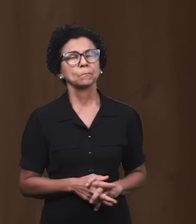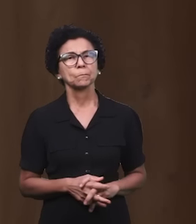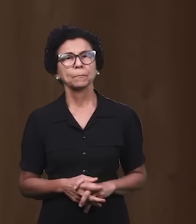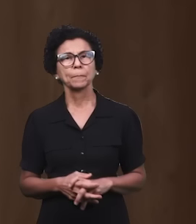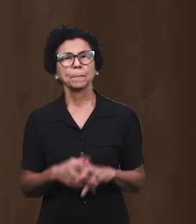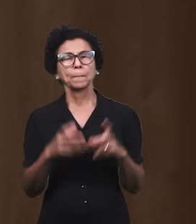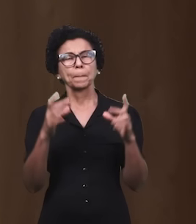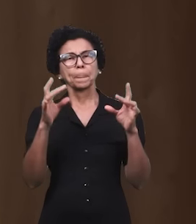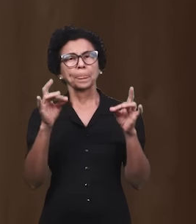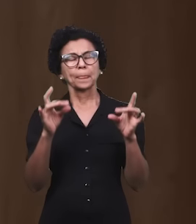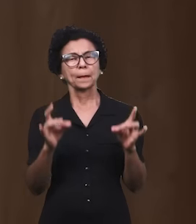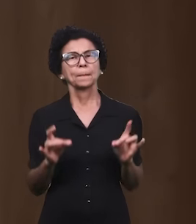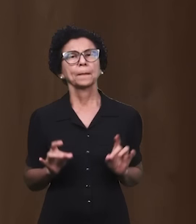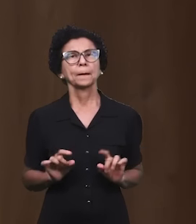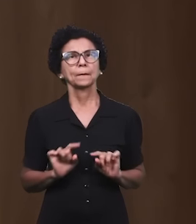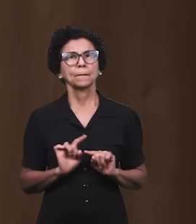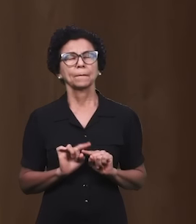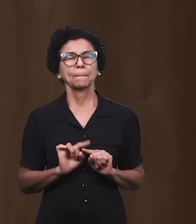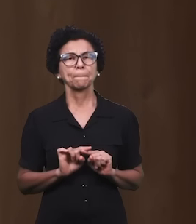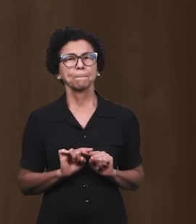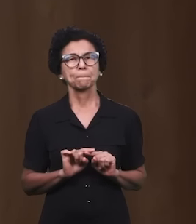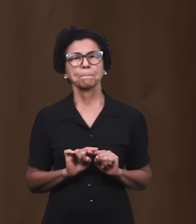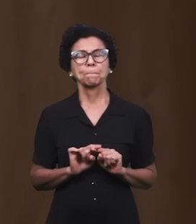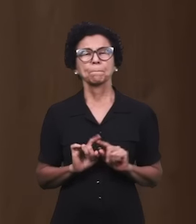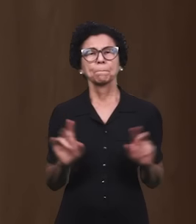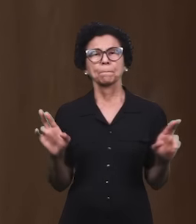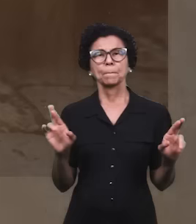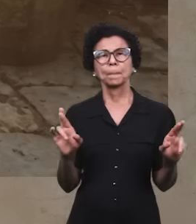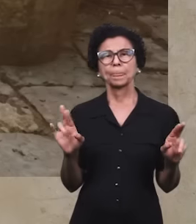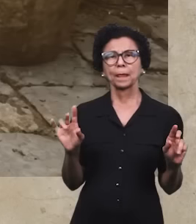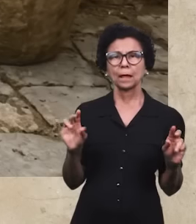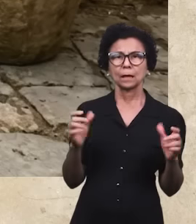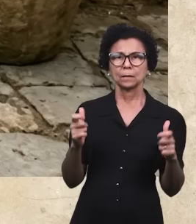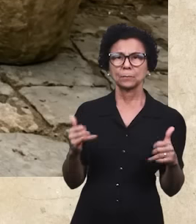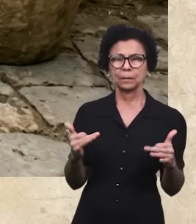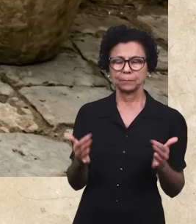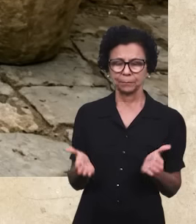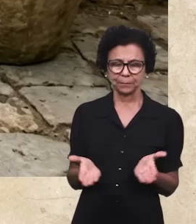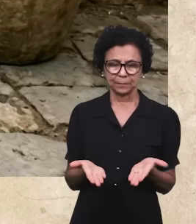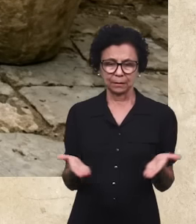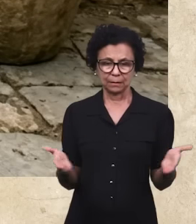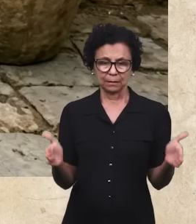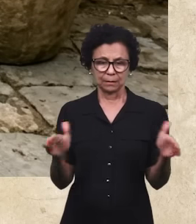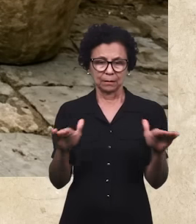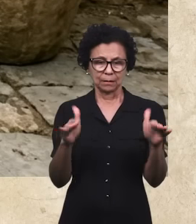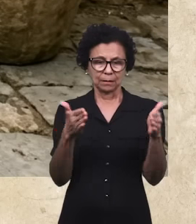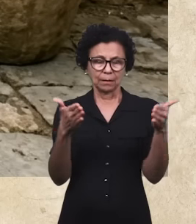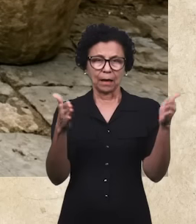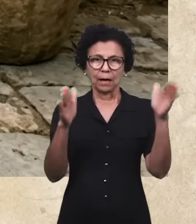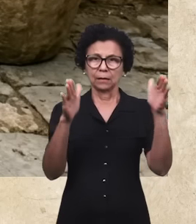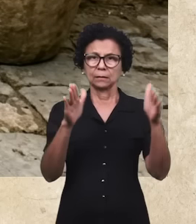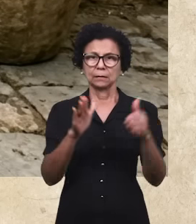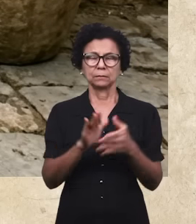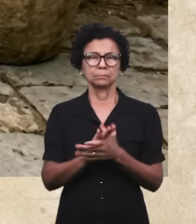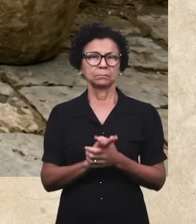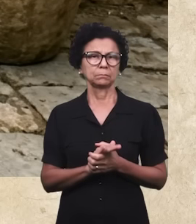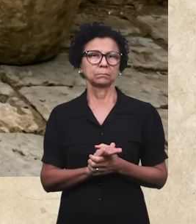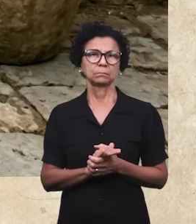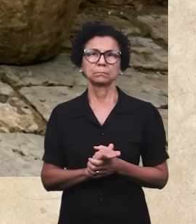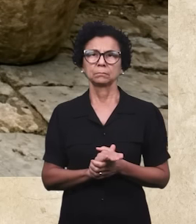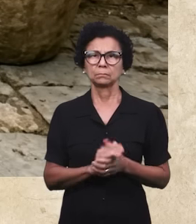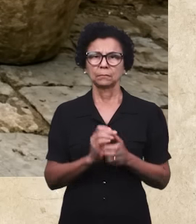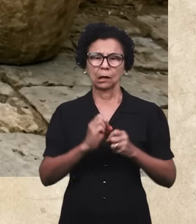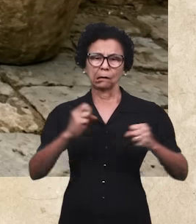aqui. Primeiro a questão das talhas, né? Chegava a ter talhas de 80 litros, de 120 litros, né? Eram talhas